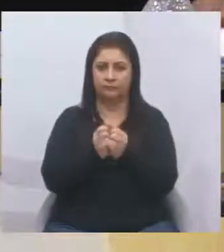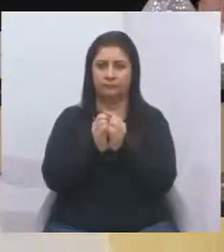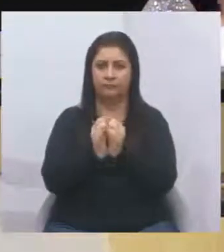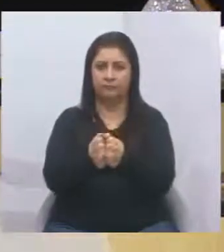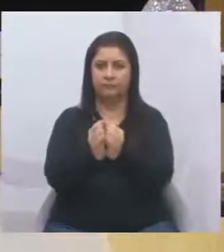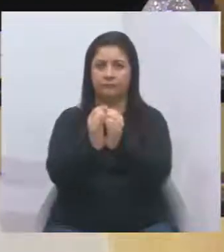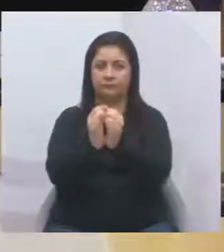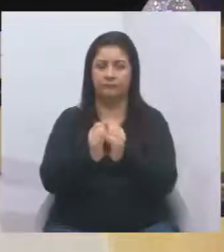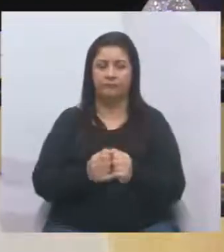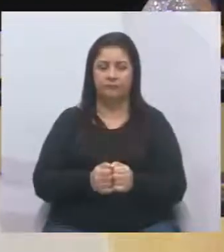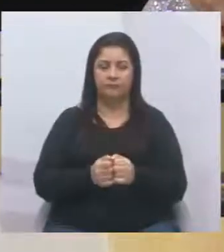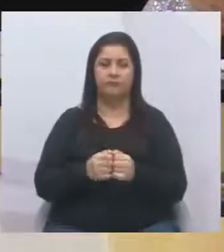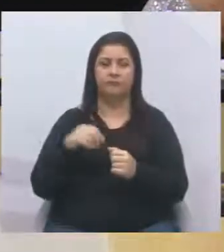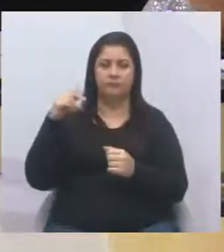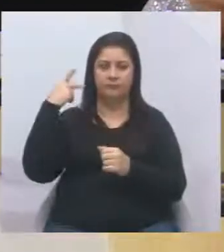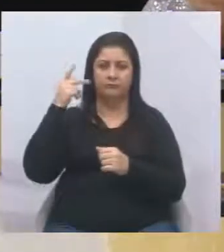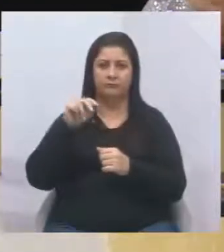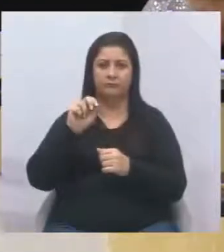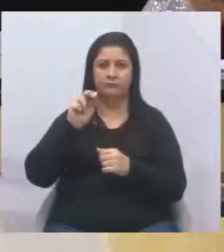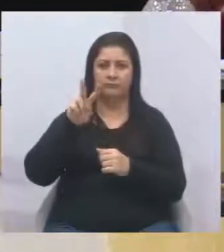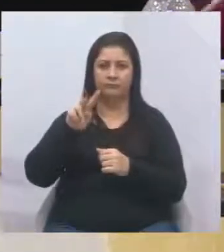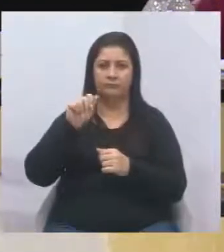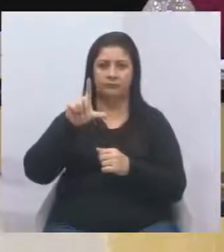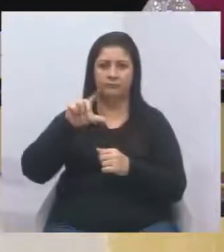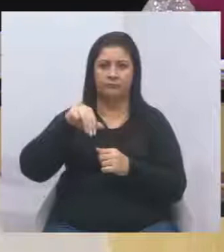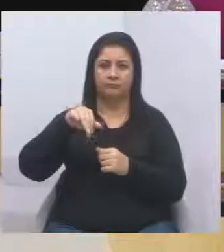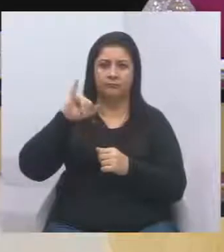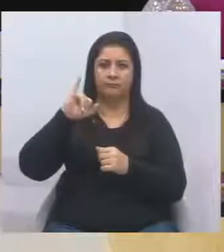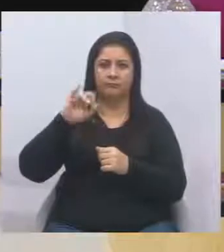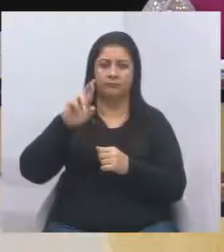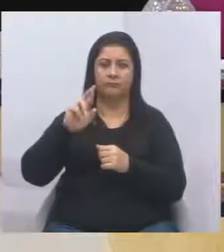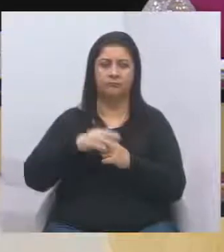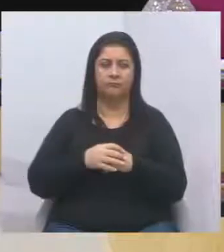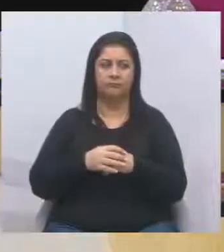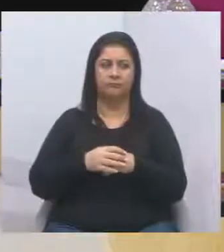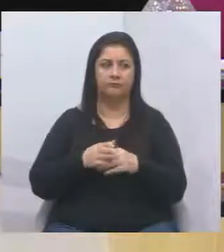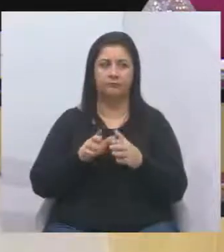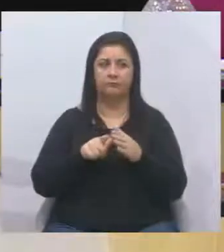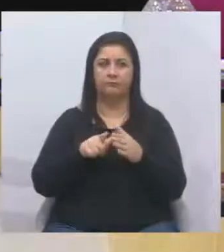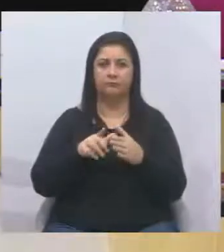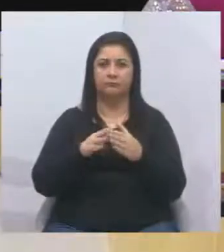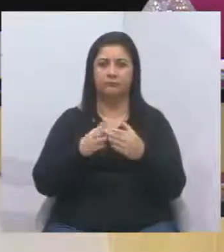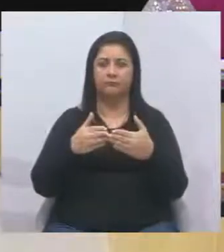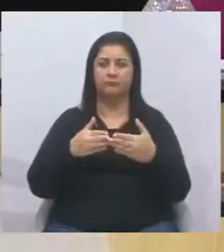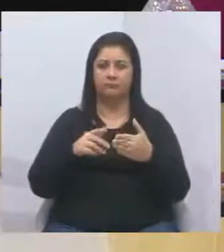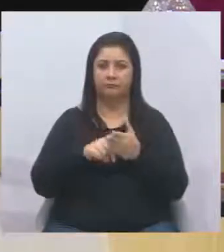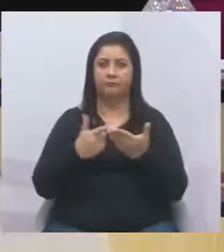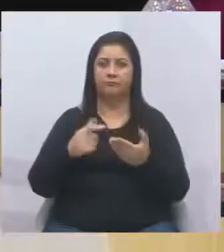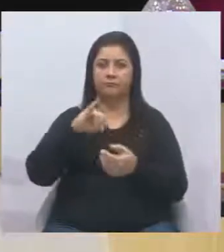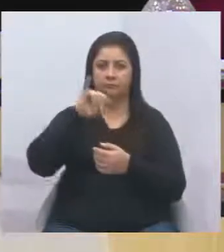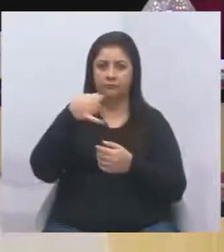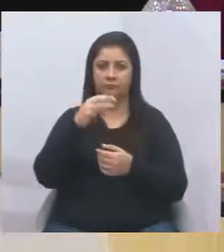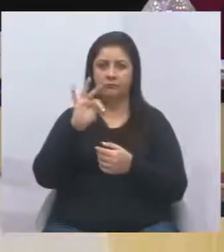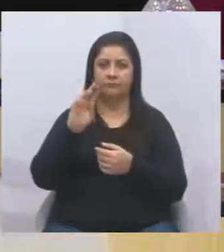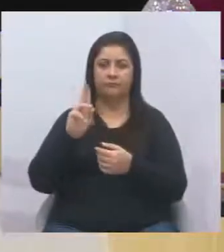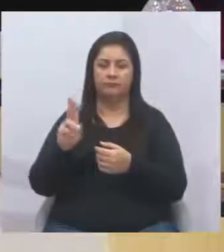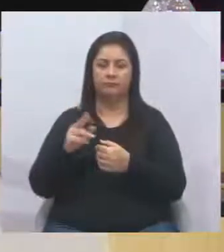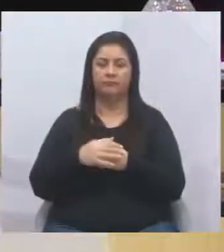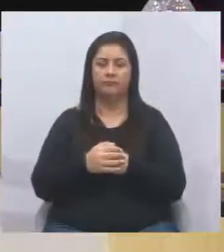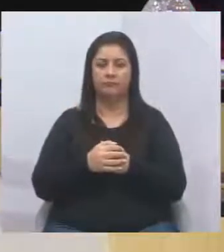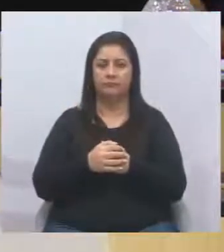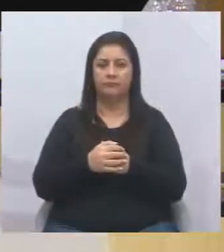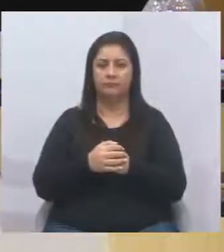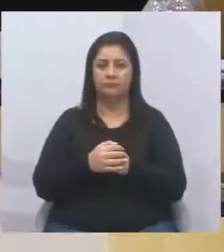vereador Valmir do Parque Meia Lua. Requerimento 289, a JTU Jacareí Transporte